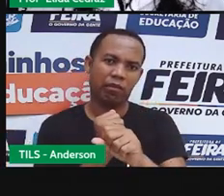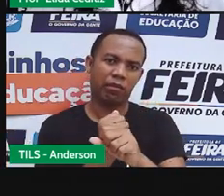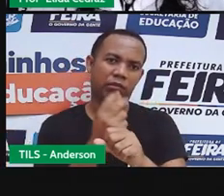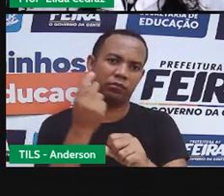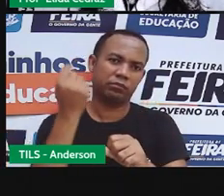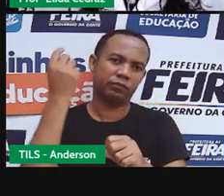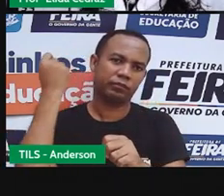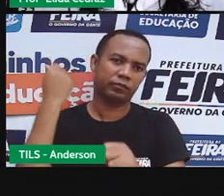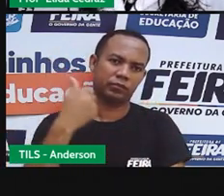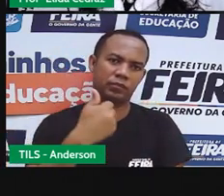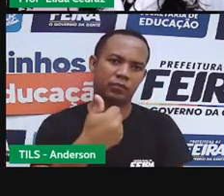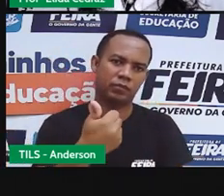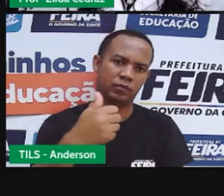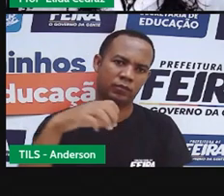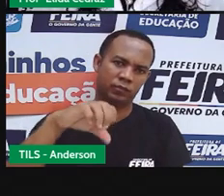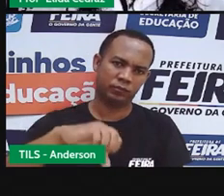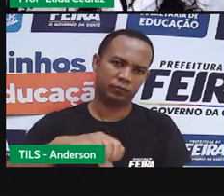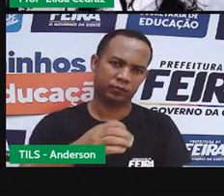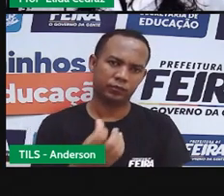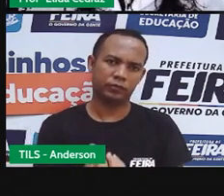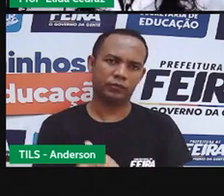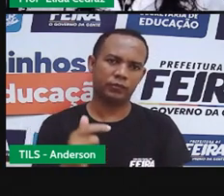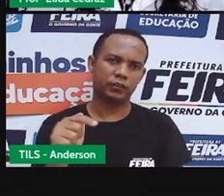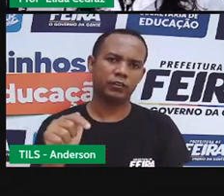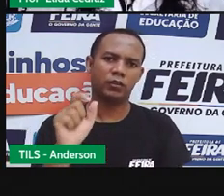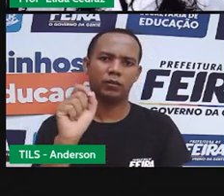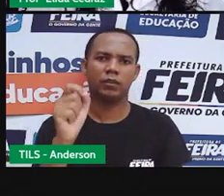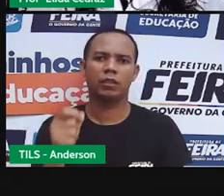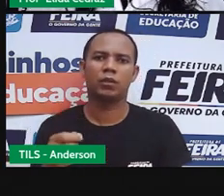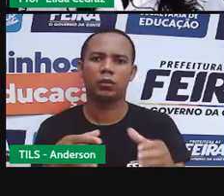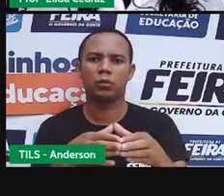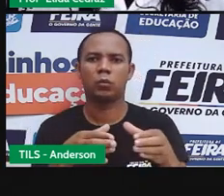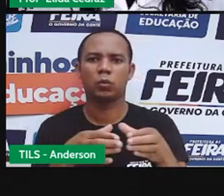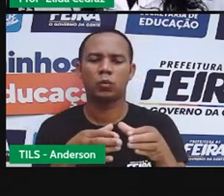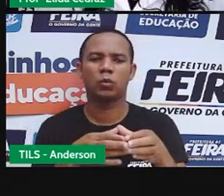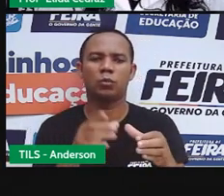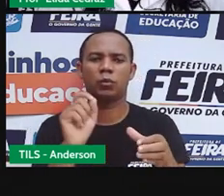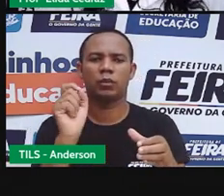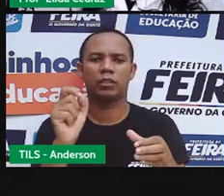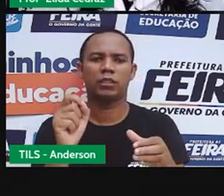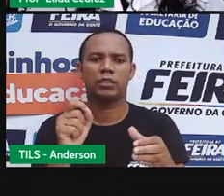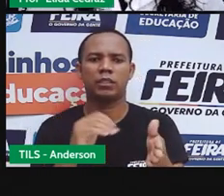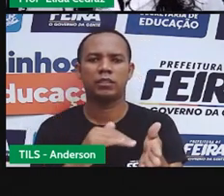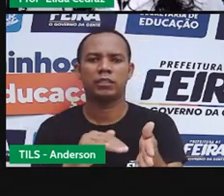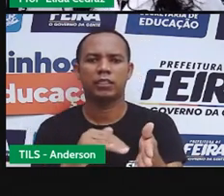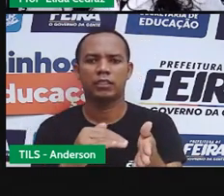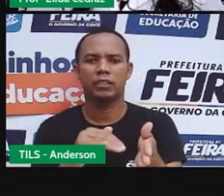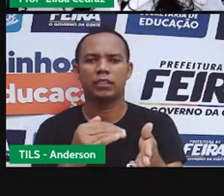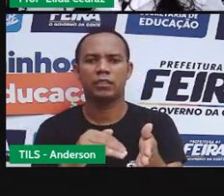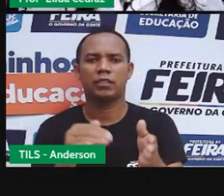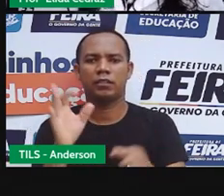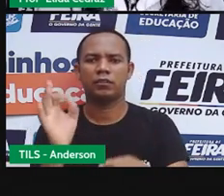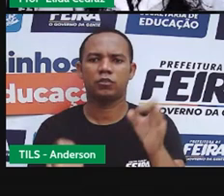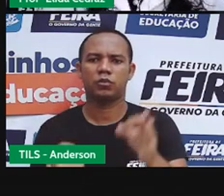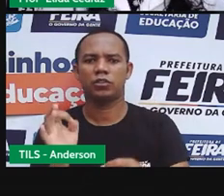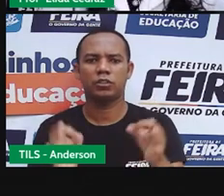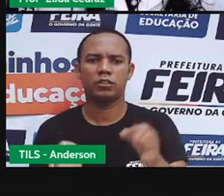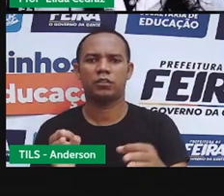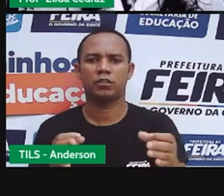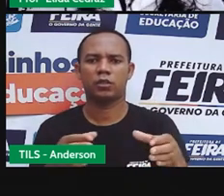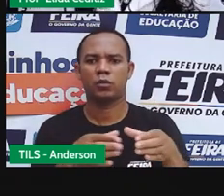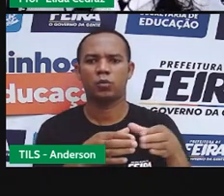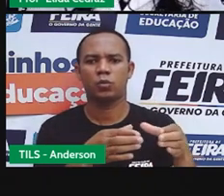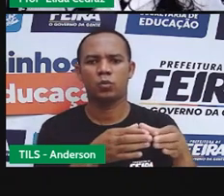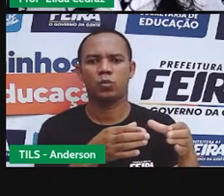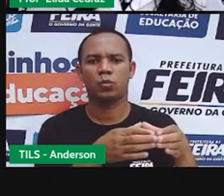1967, vinculada ao Ministério da Justiça e é a coordenadora e principal executora da política